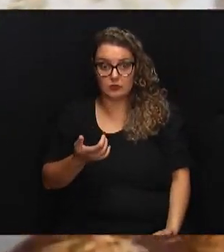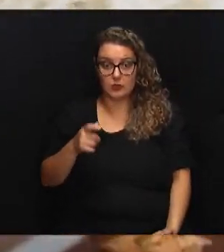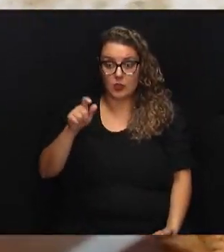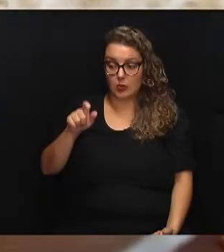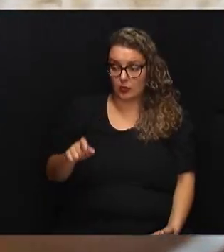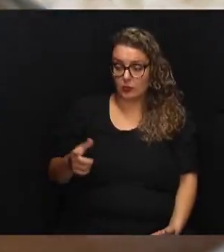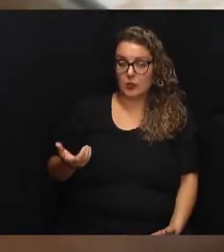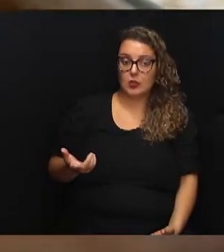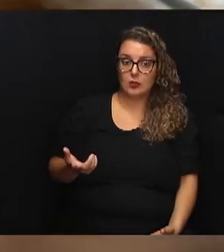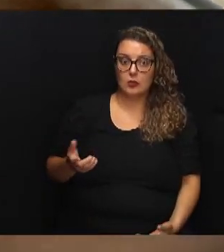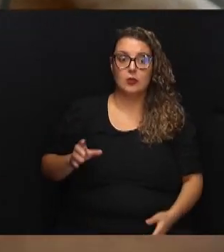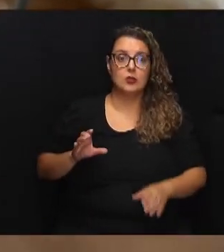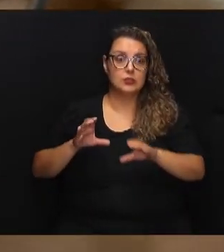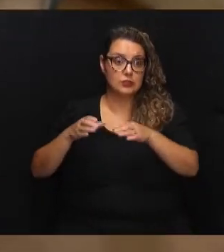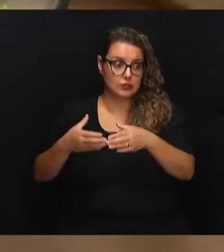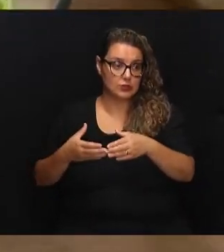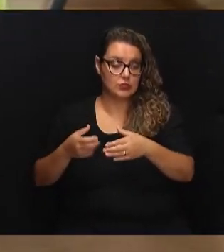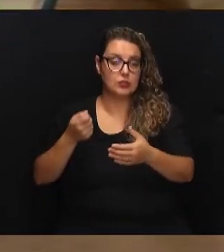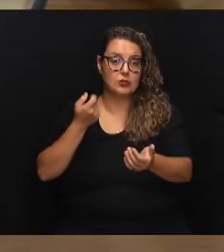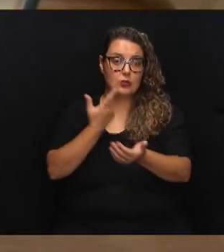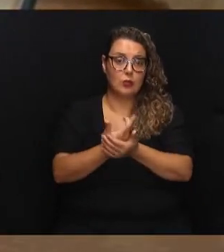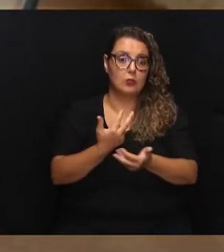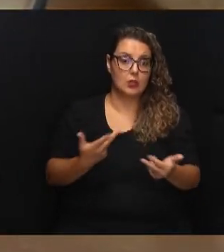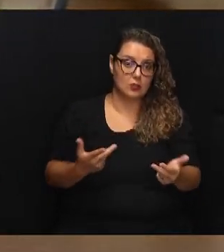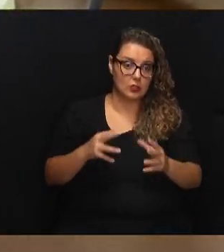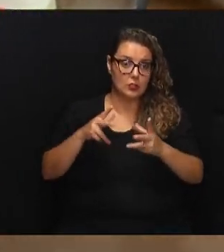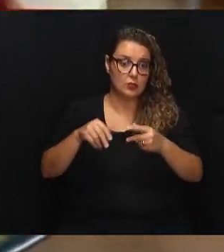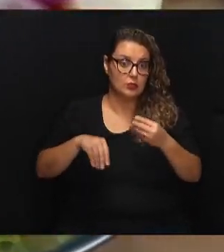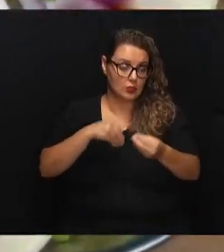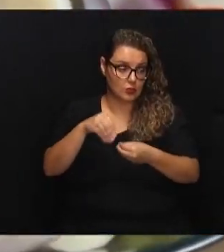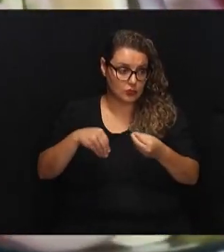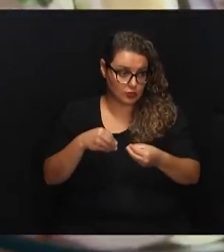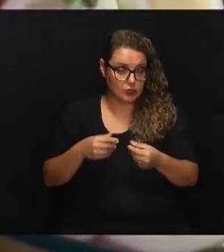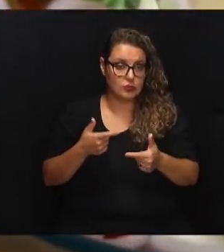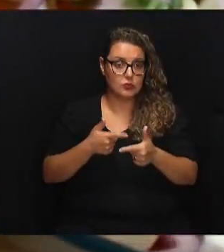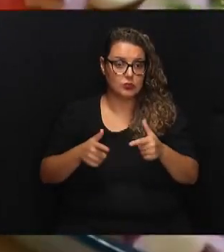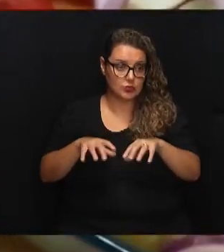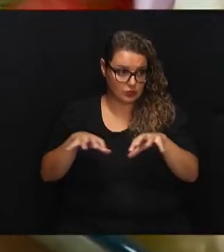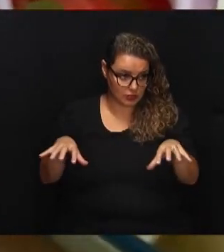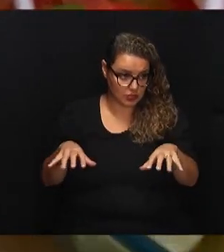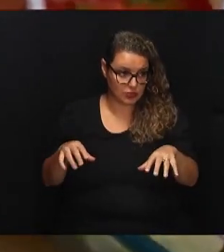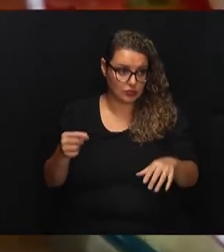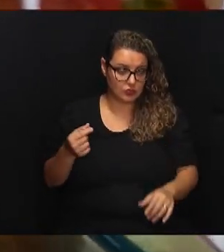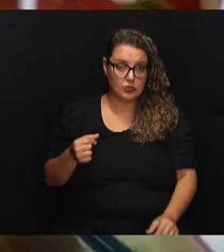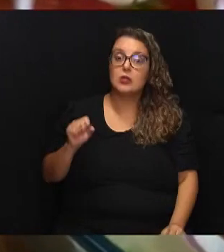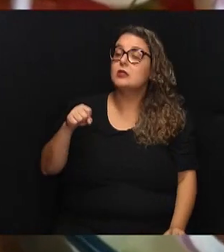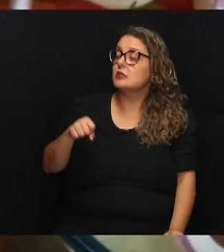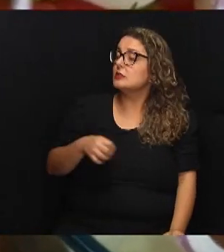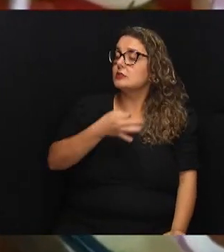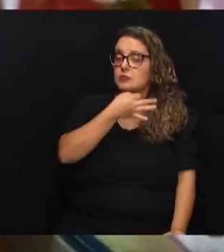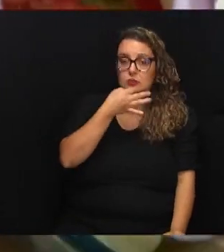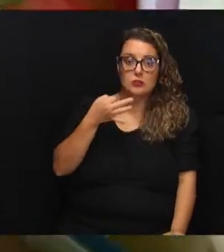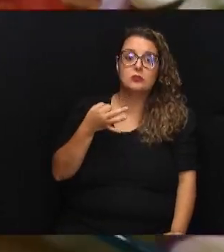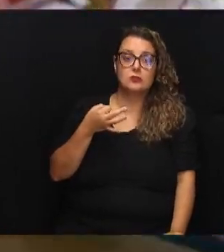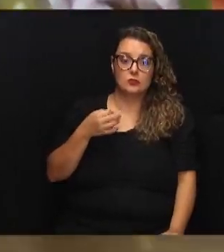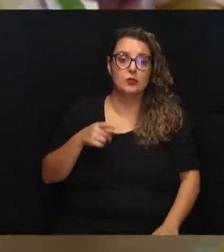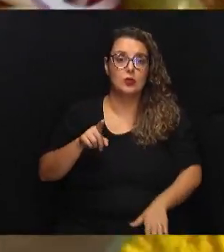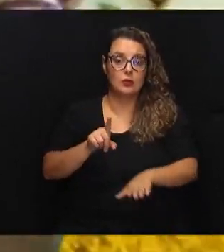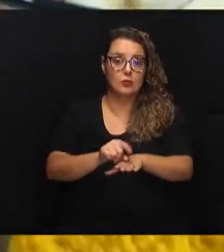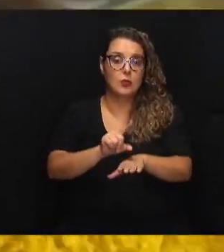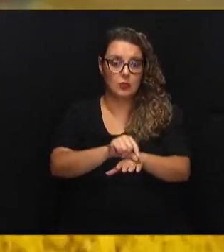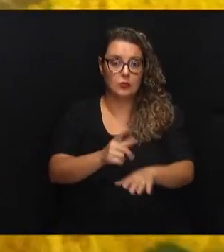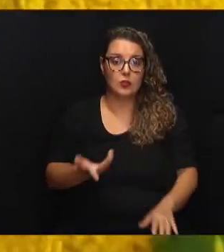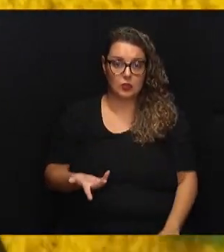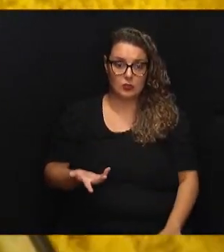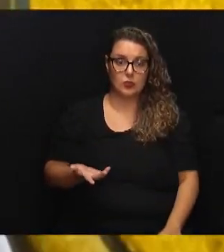desse grupo compra as coisas e depois todo mundo divide, né? Perfeito, é uma excelente alternativa do